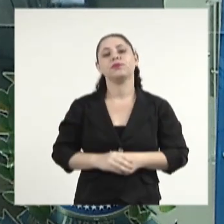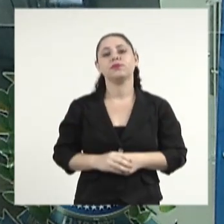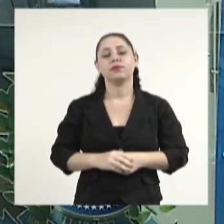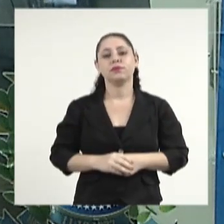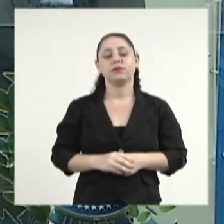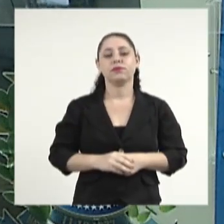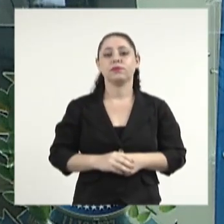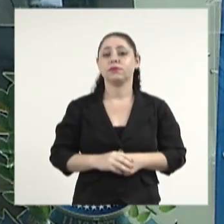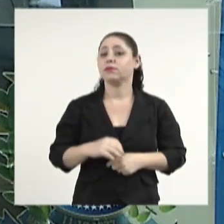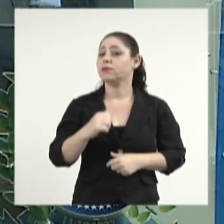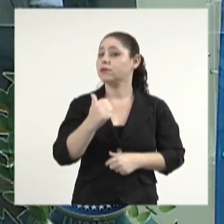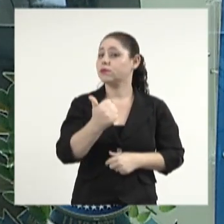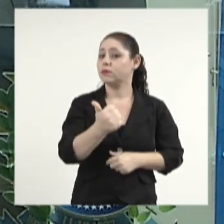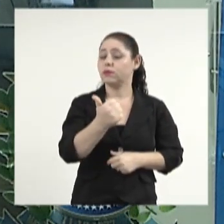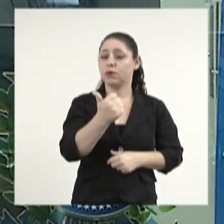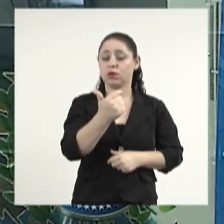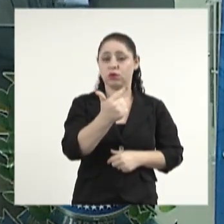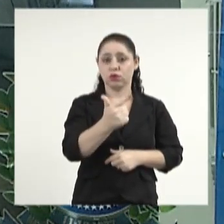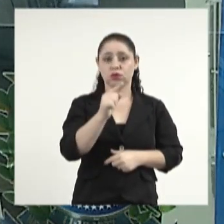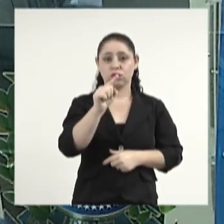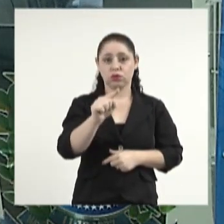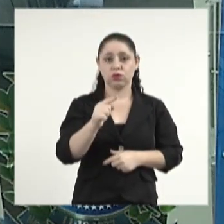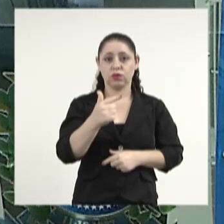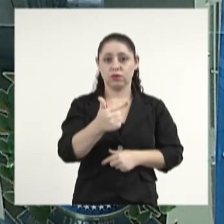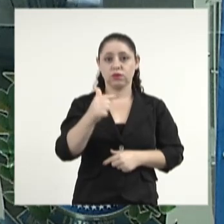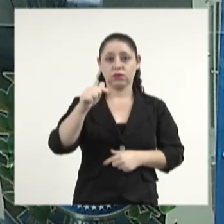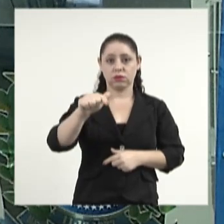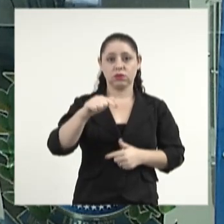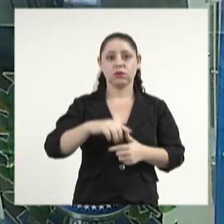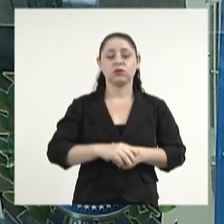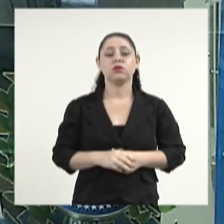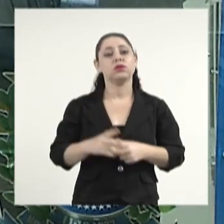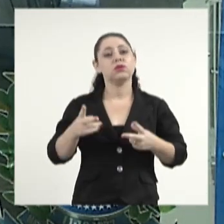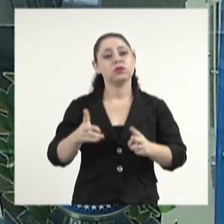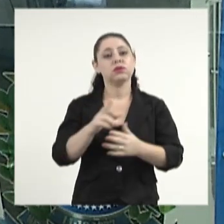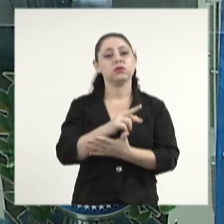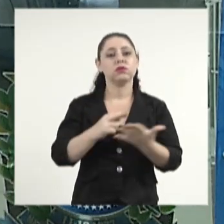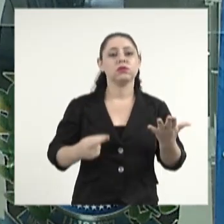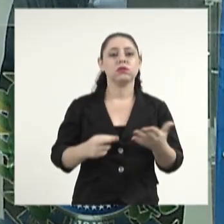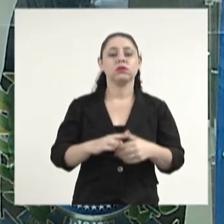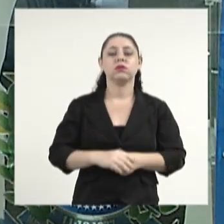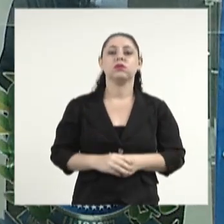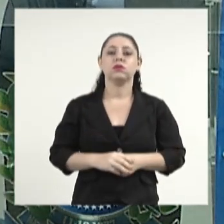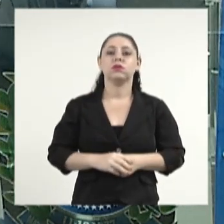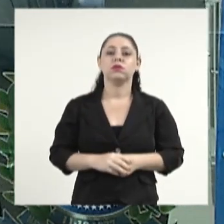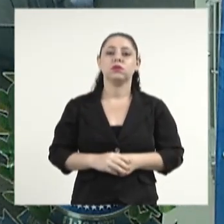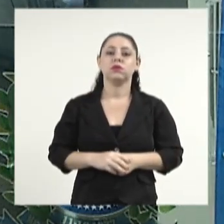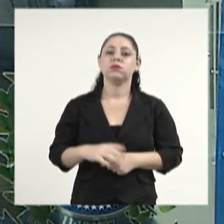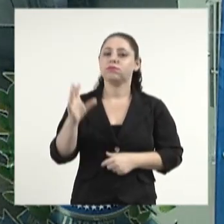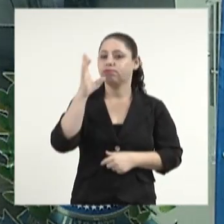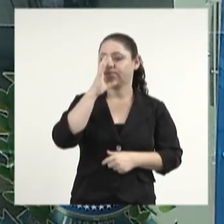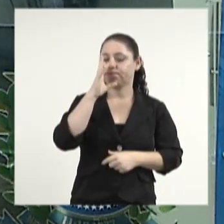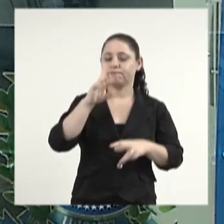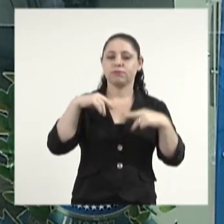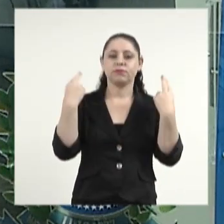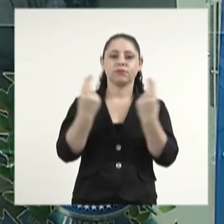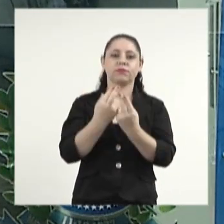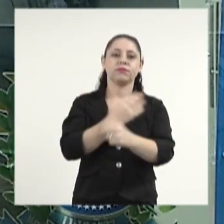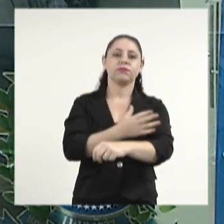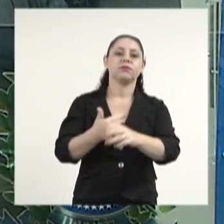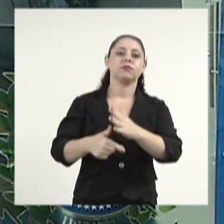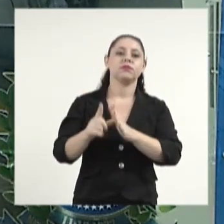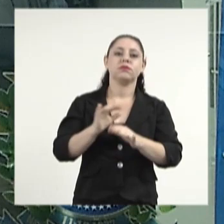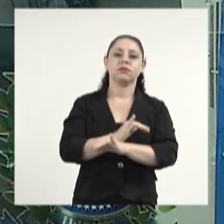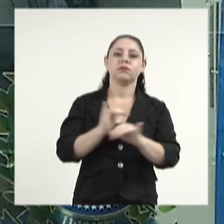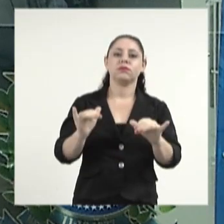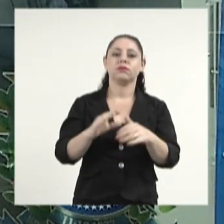11 horas não, meio-dia e 27, a gente segue com a redação final. Quem estava acompanhando a sessão plenária um pouquinho antes do nosso